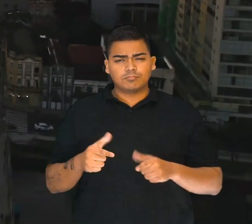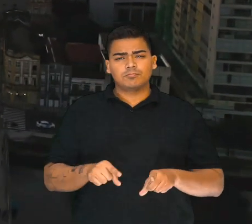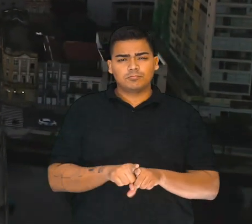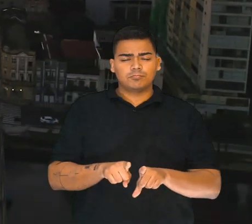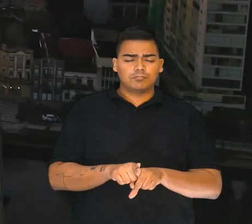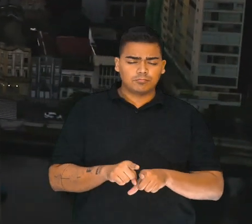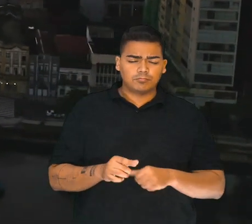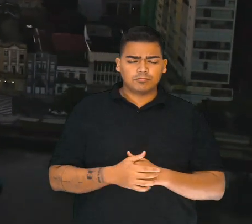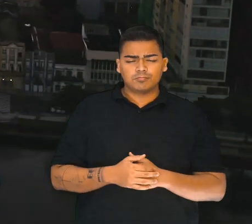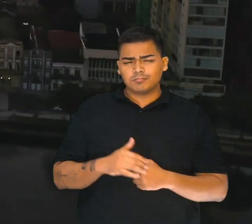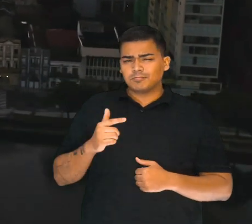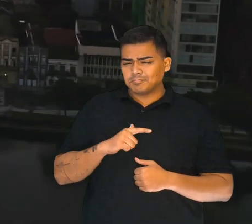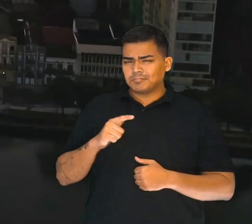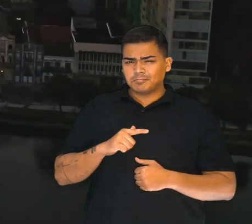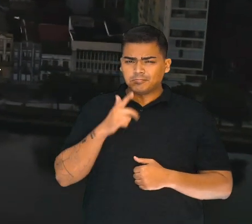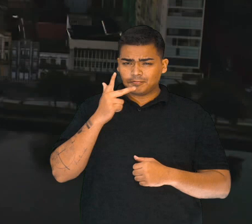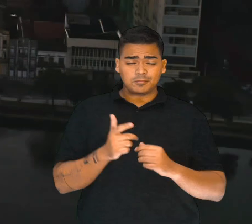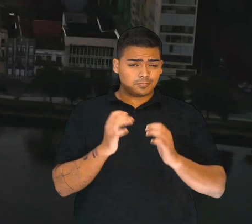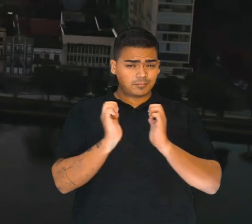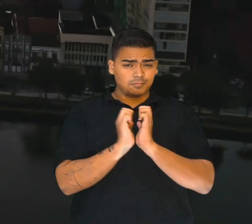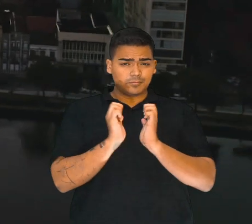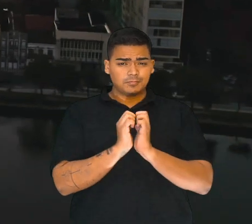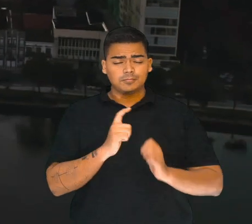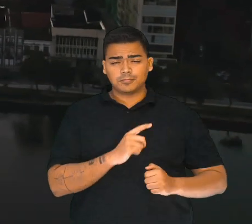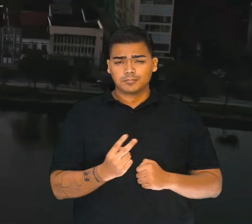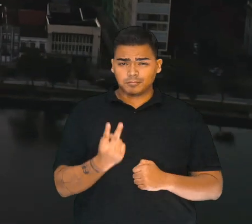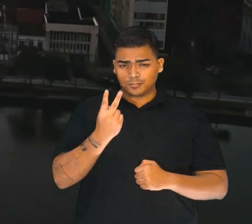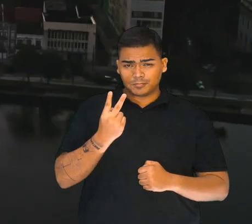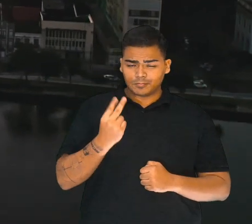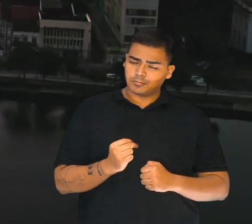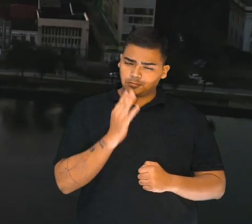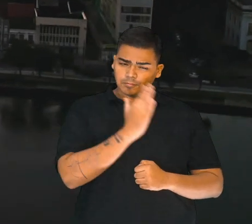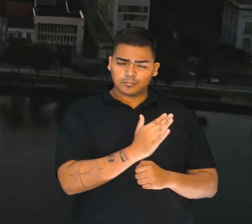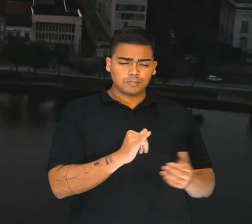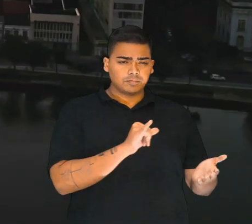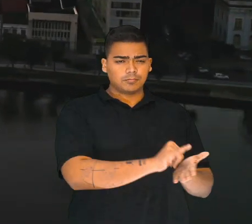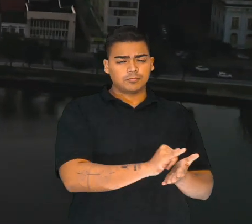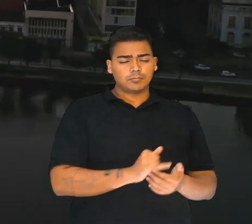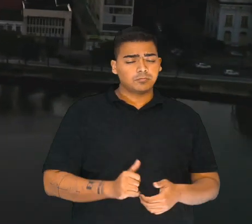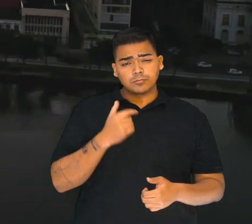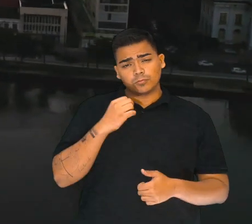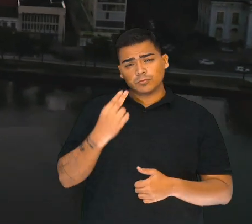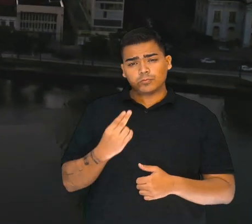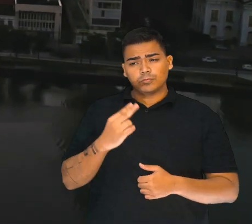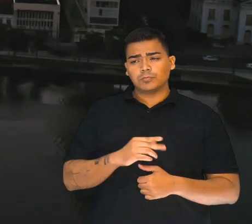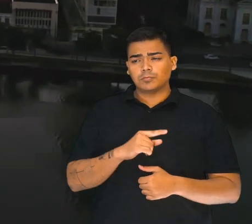grande medida. A gente falava, inclusive, que era o seguinte: Recife tinha duas saídas. Uma era o aeroporto,